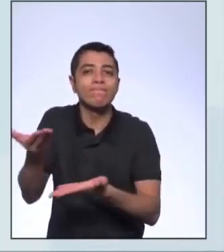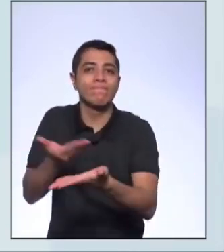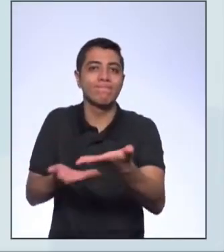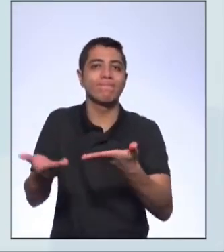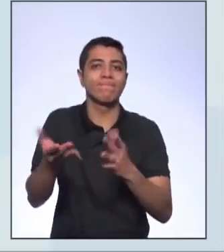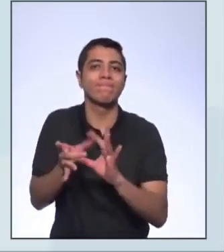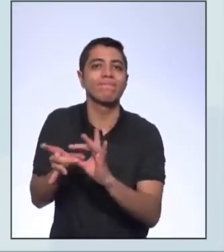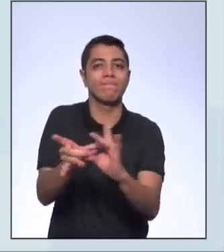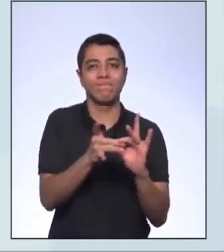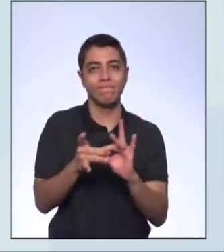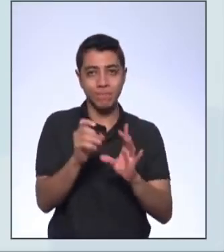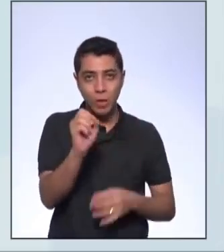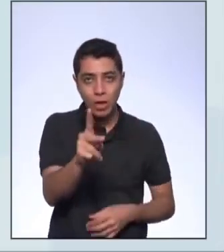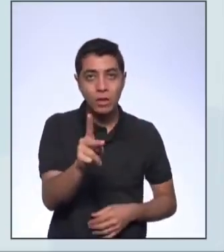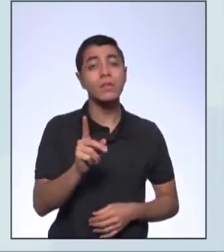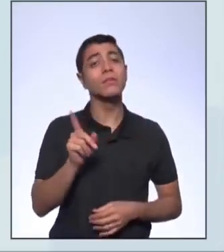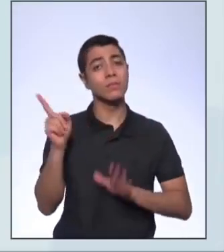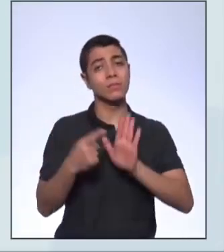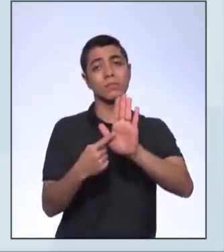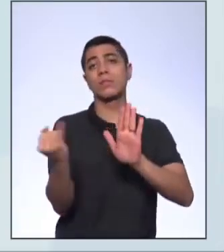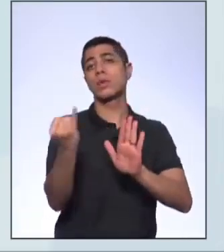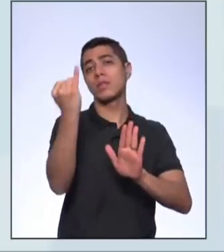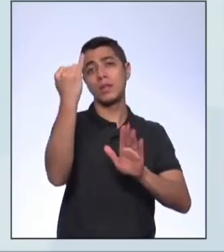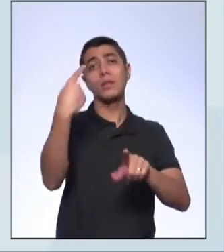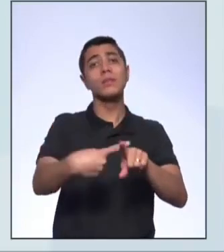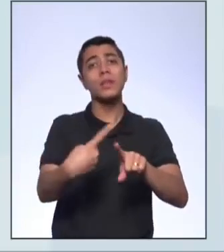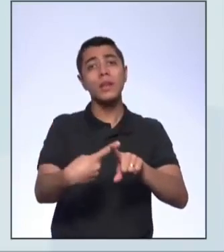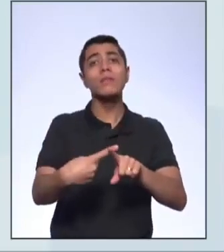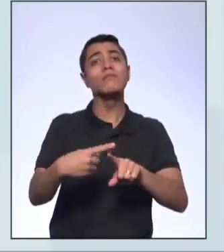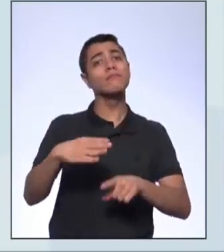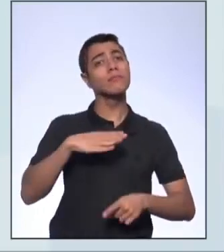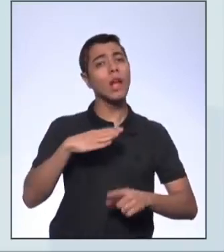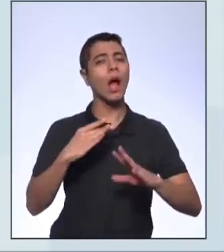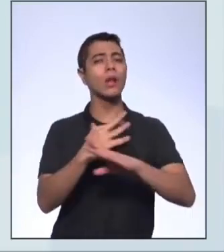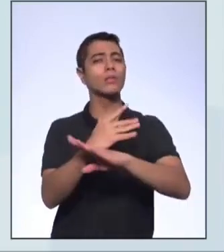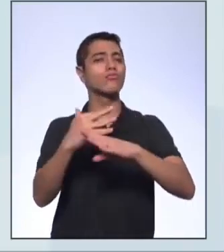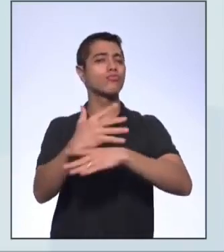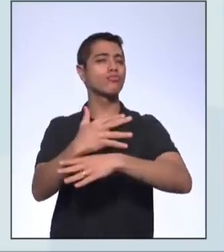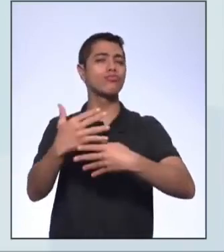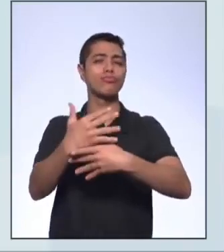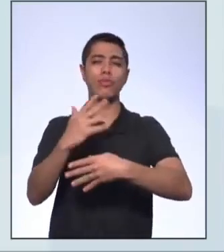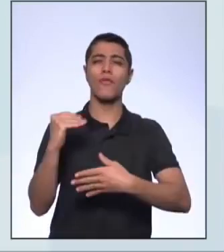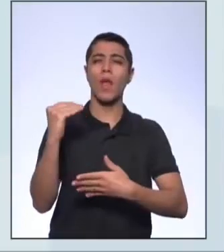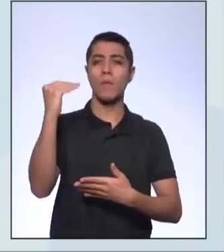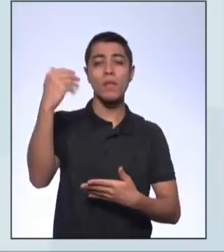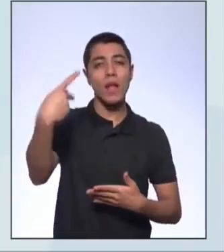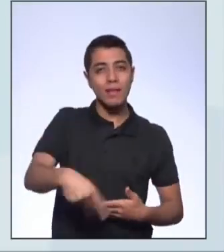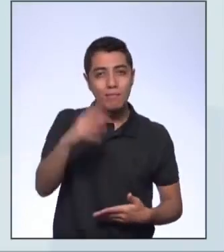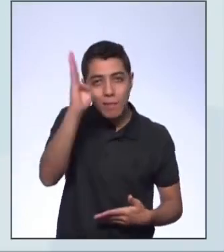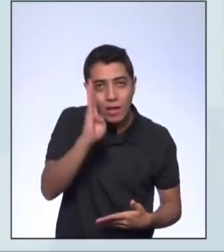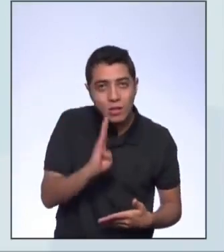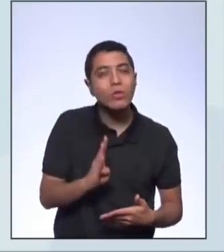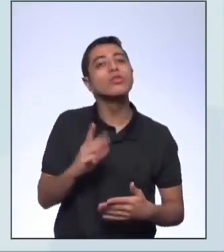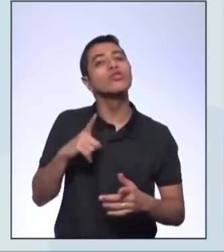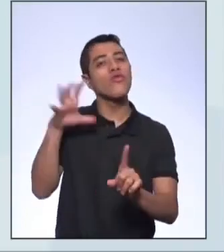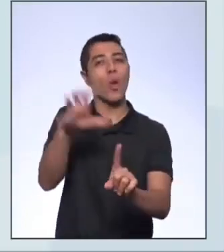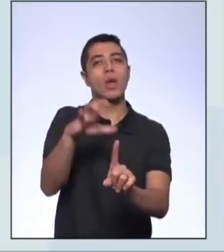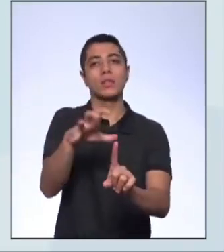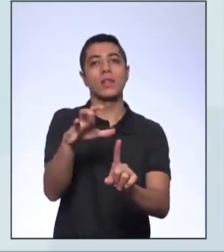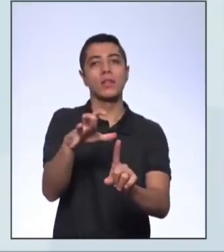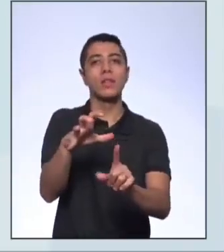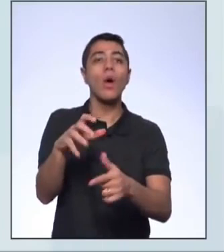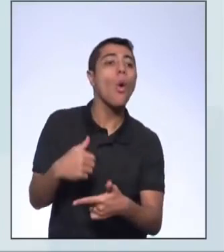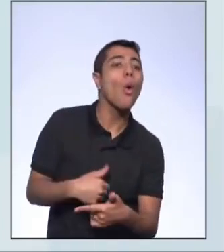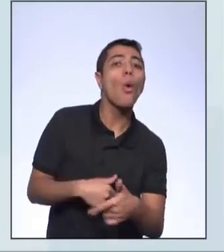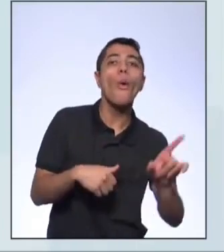tá então é importante sempre retrata isso aí na influência que as grandes metrópoles do Brasil tem em relação aos outros centros